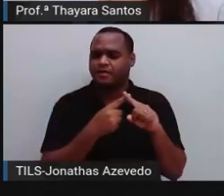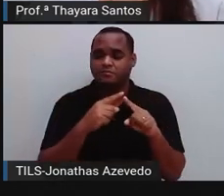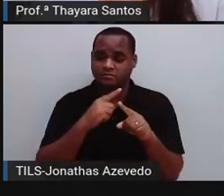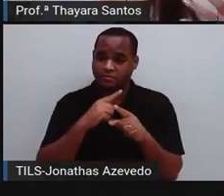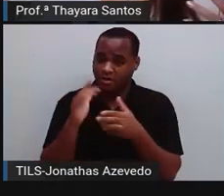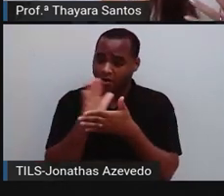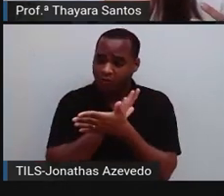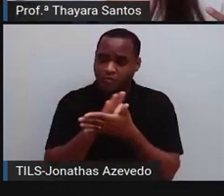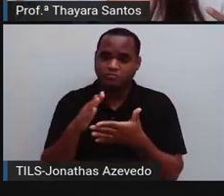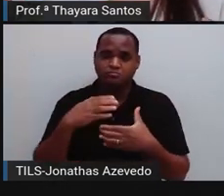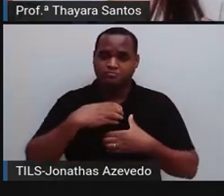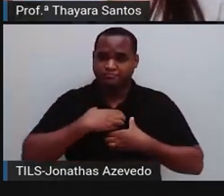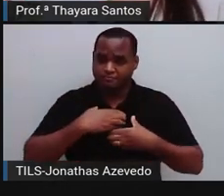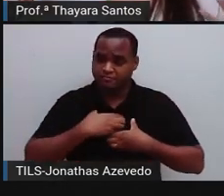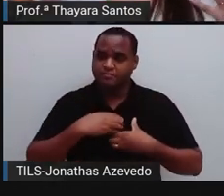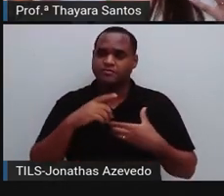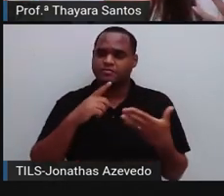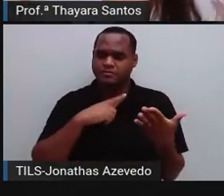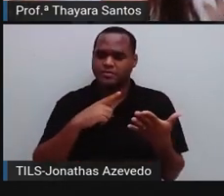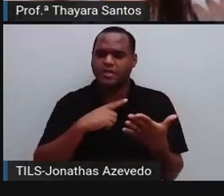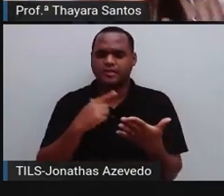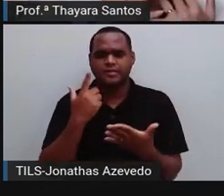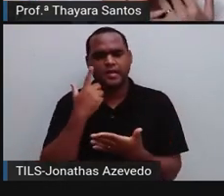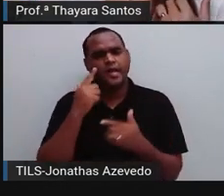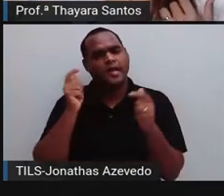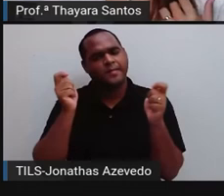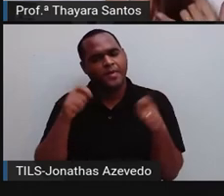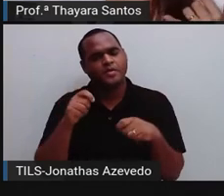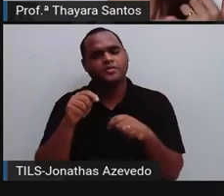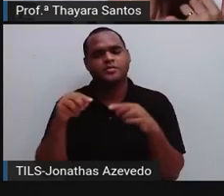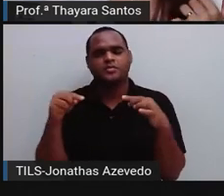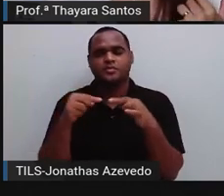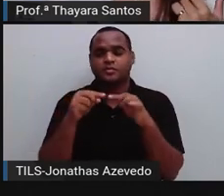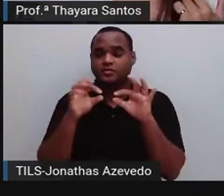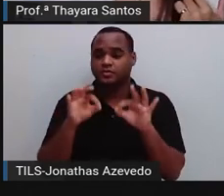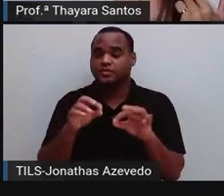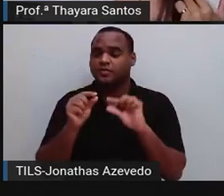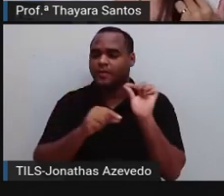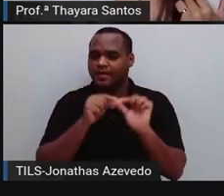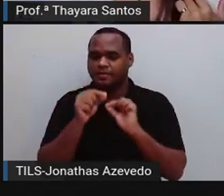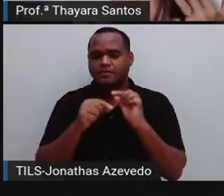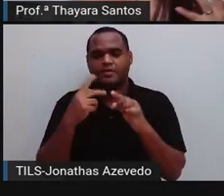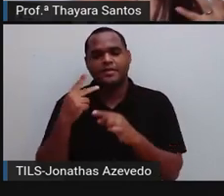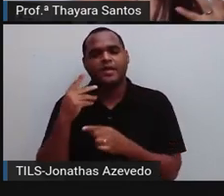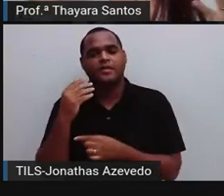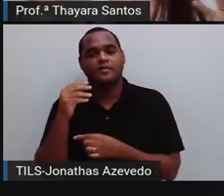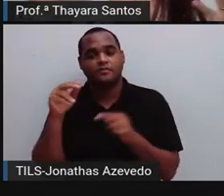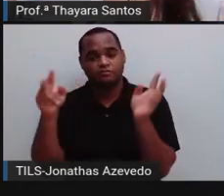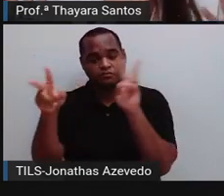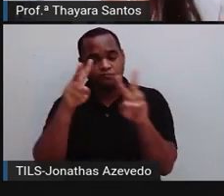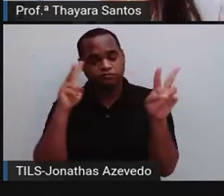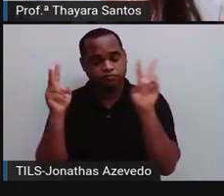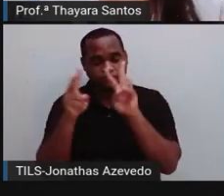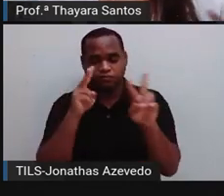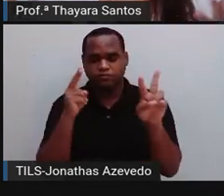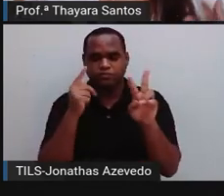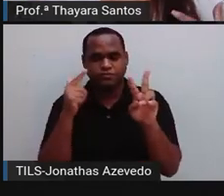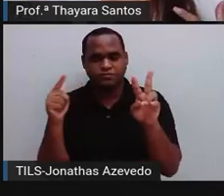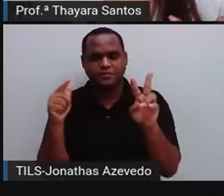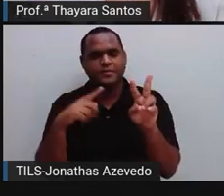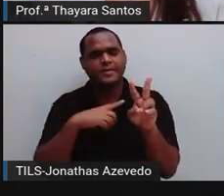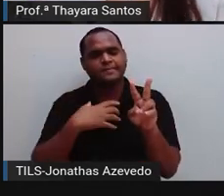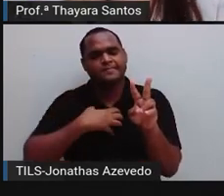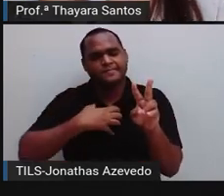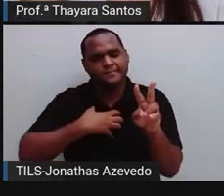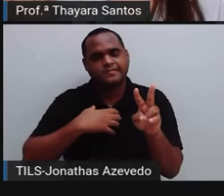algumas coisas, a gente sente esse abafado. Esse abafado tem justamente a ver com a velocidade do vento. Não está ventando, então a